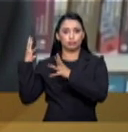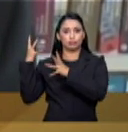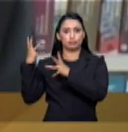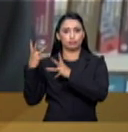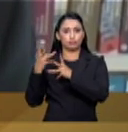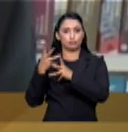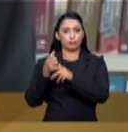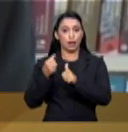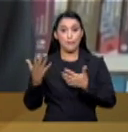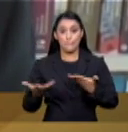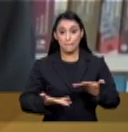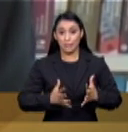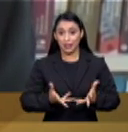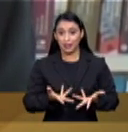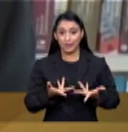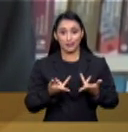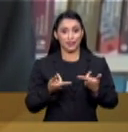de...